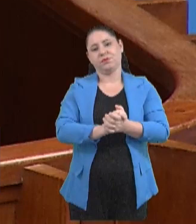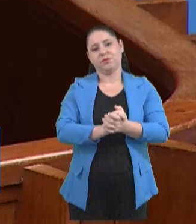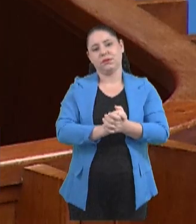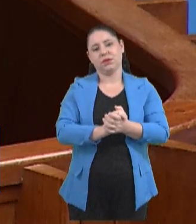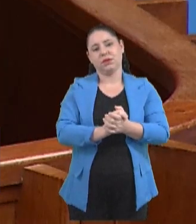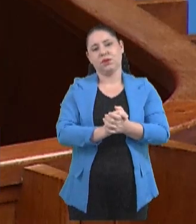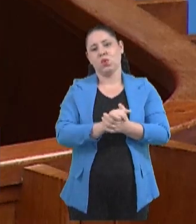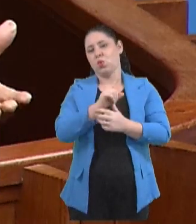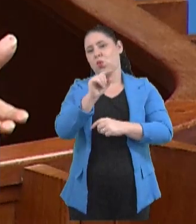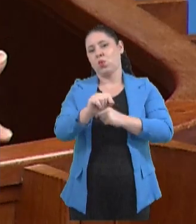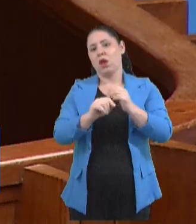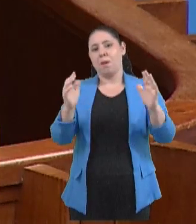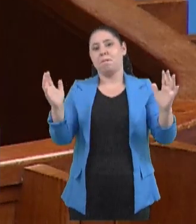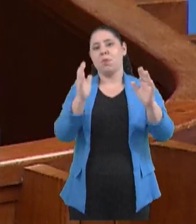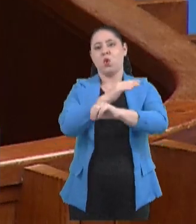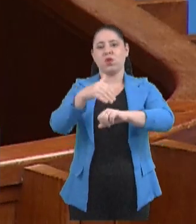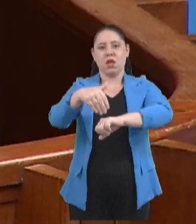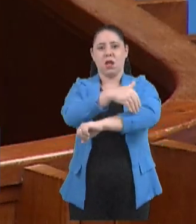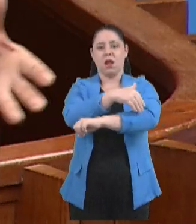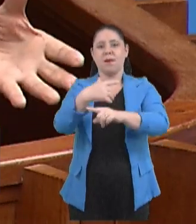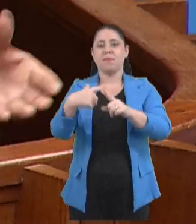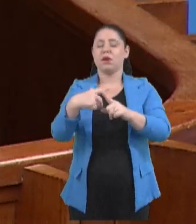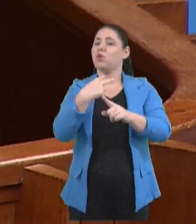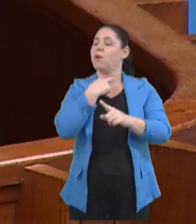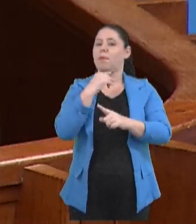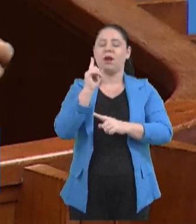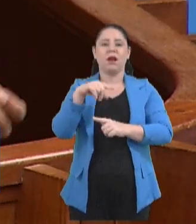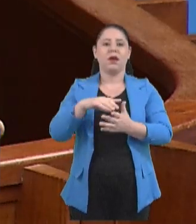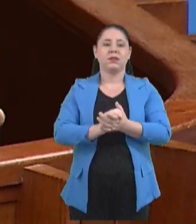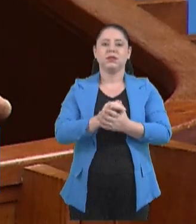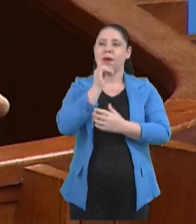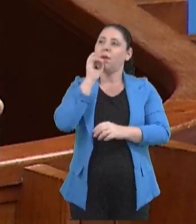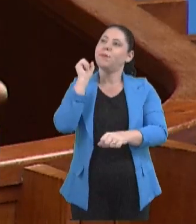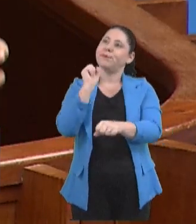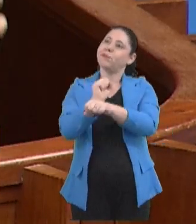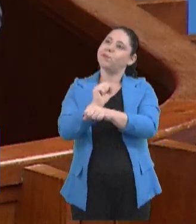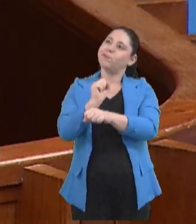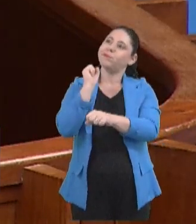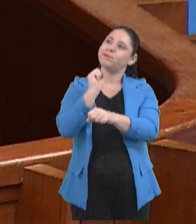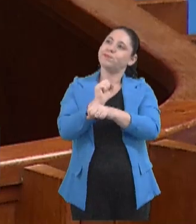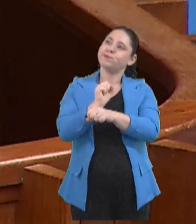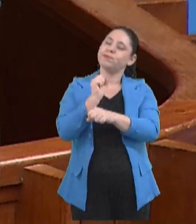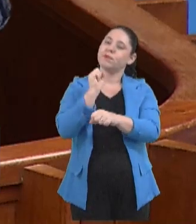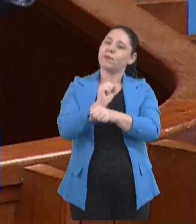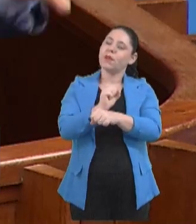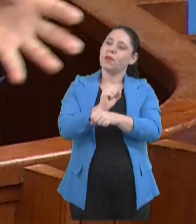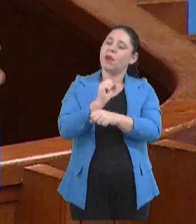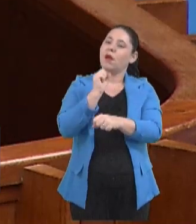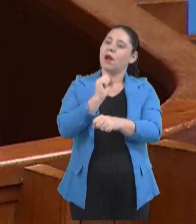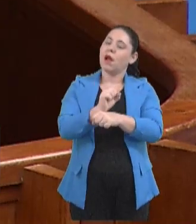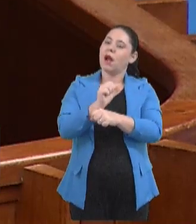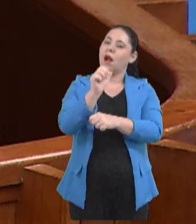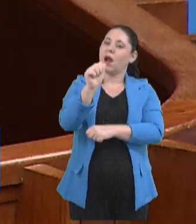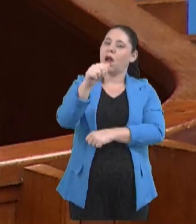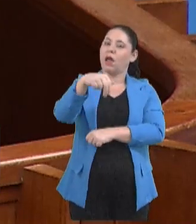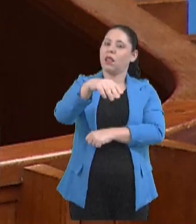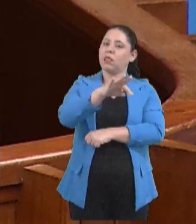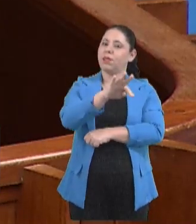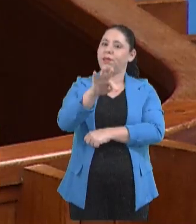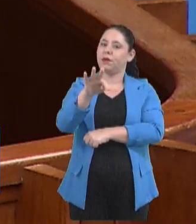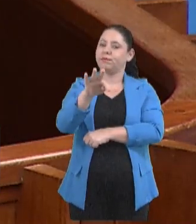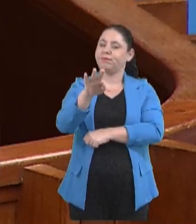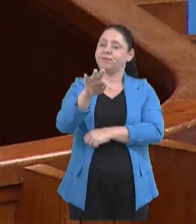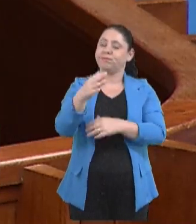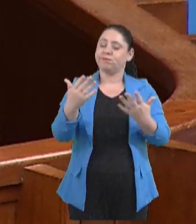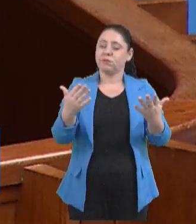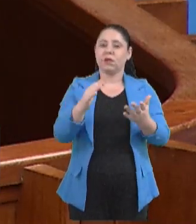essa transposição da rodovia, porque não pode ir lá esperar a boa vontade da NTT. E